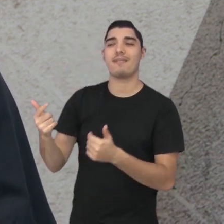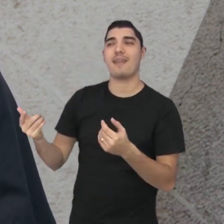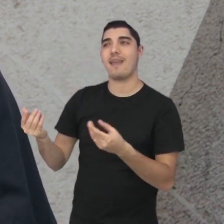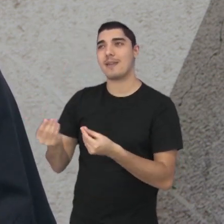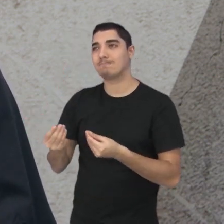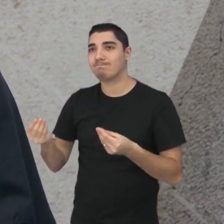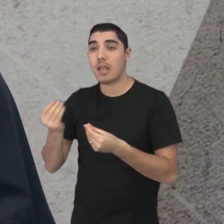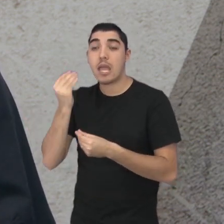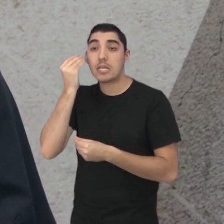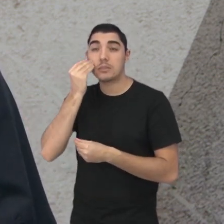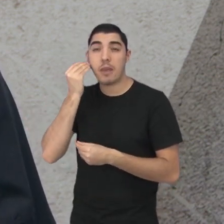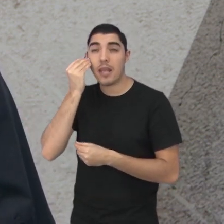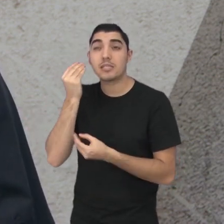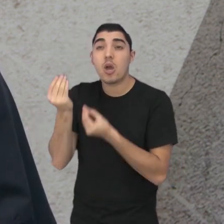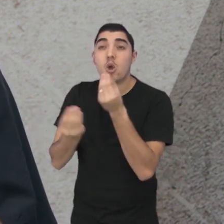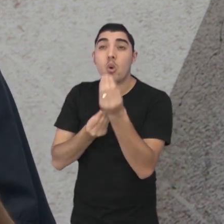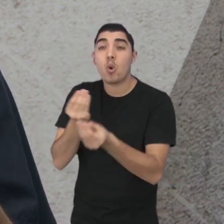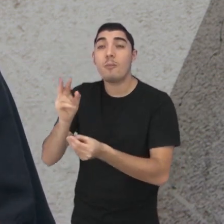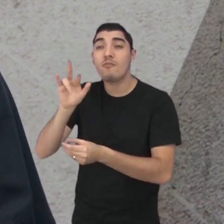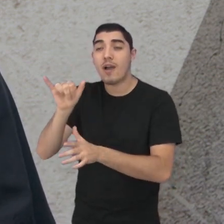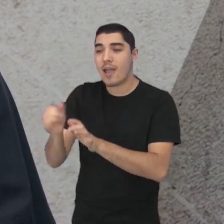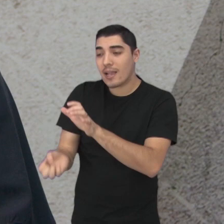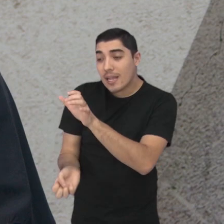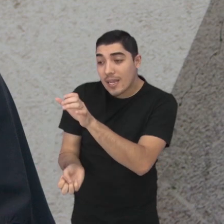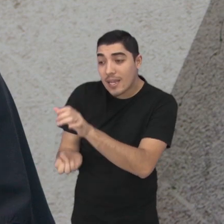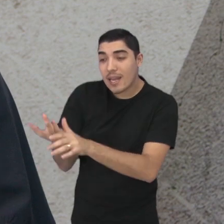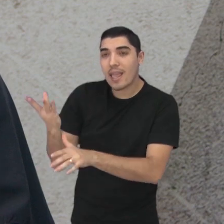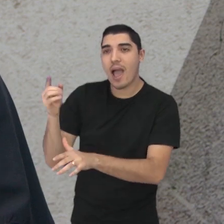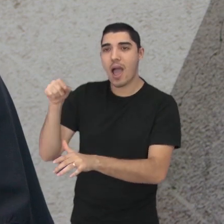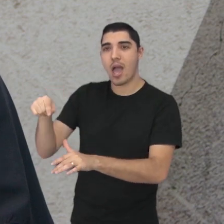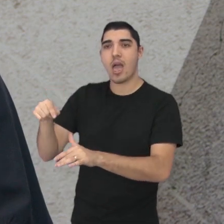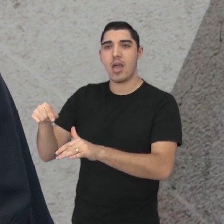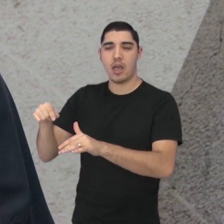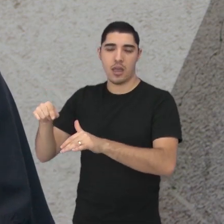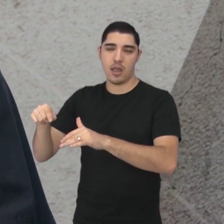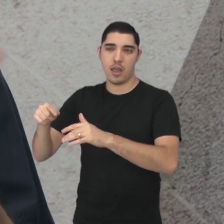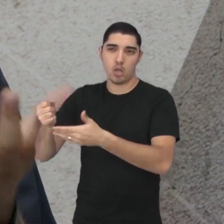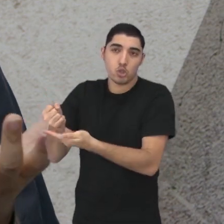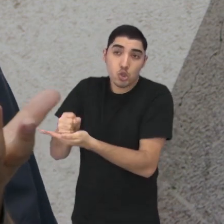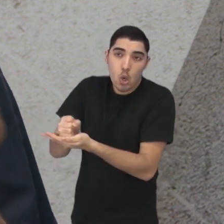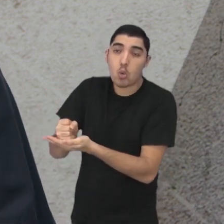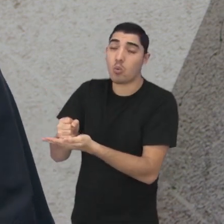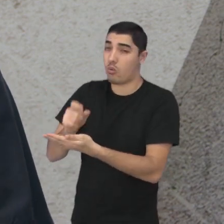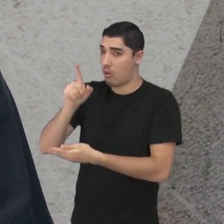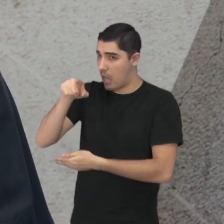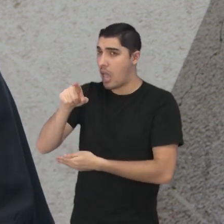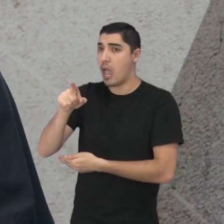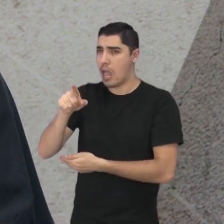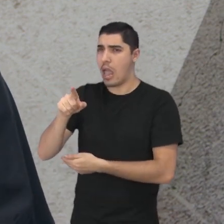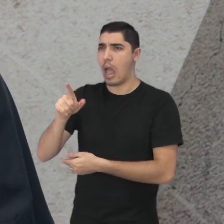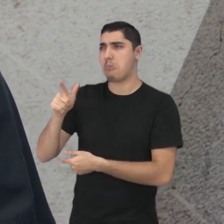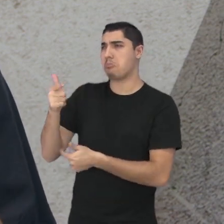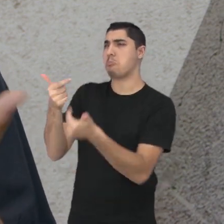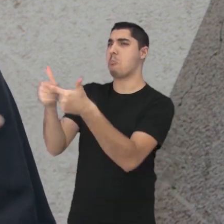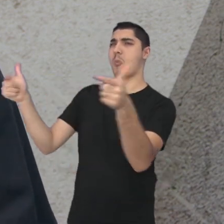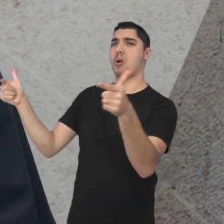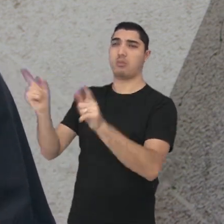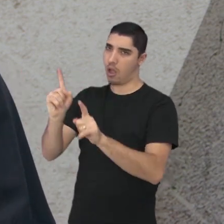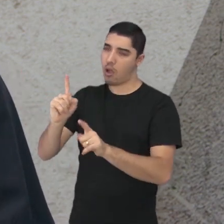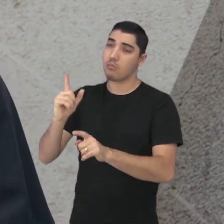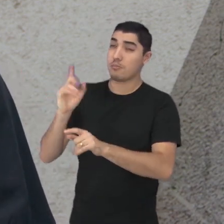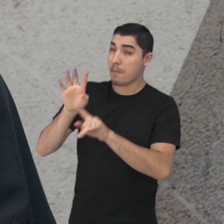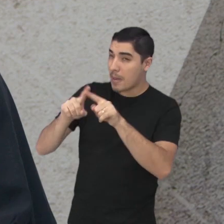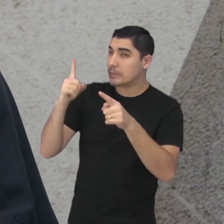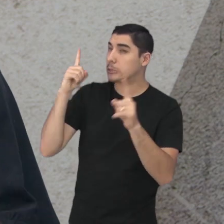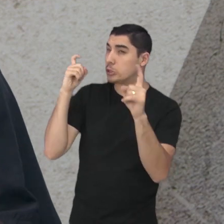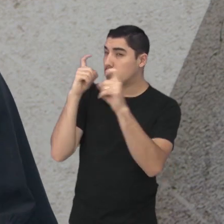peso de um jogo que vai ser realmente produzido para ser publicado. Tanto que é muito raro Não que não aconteça, mas é